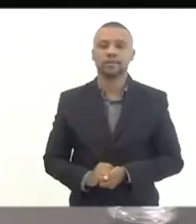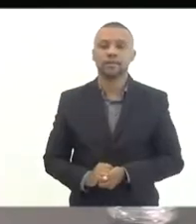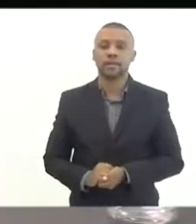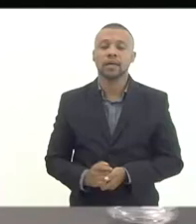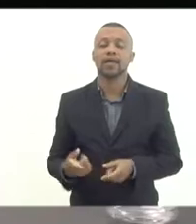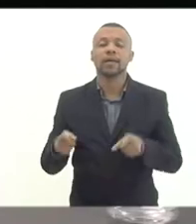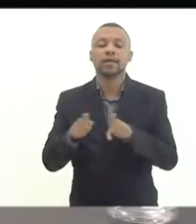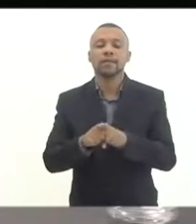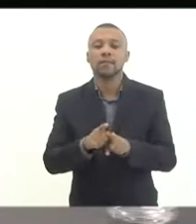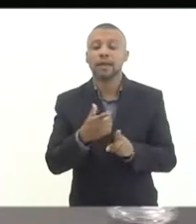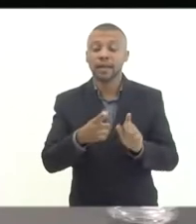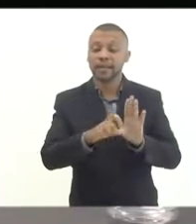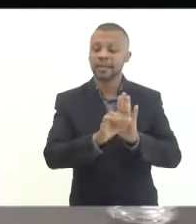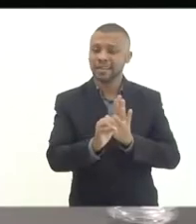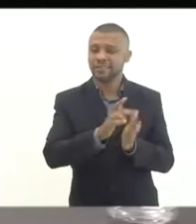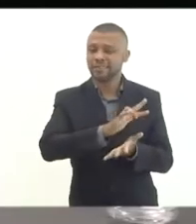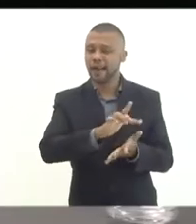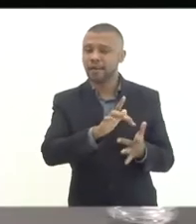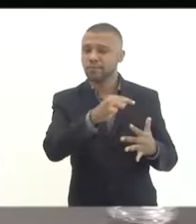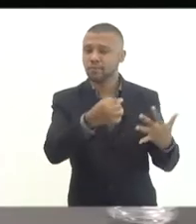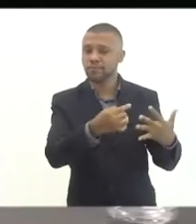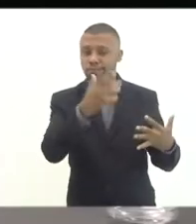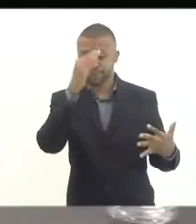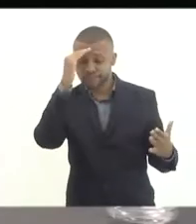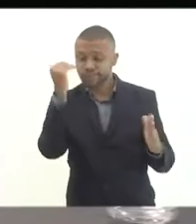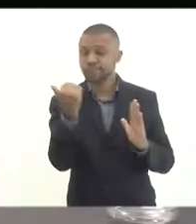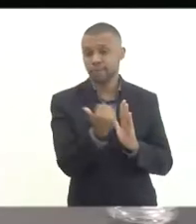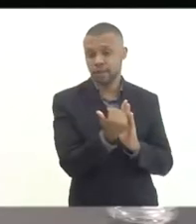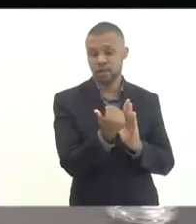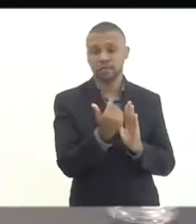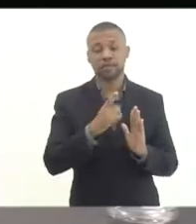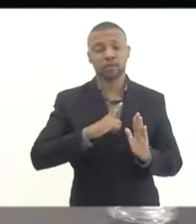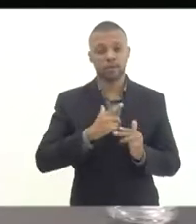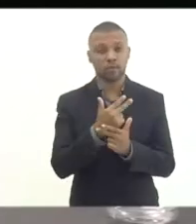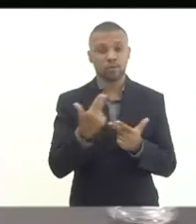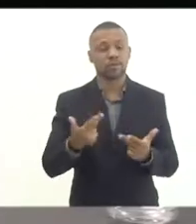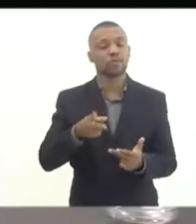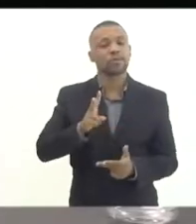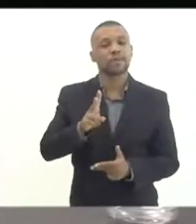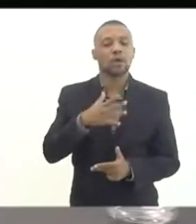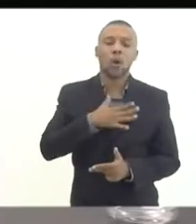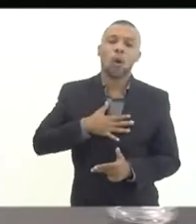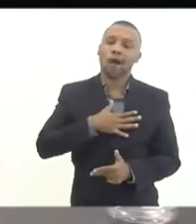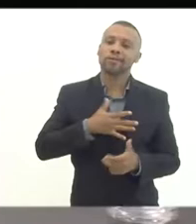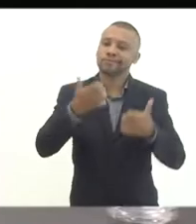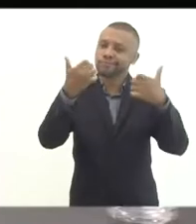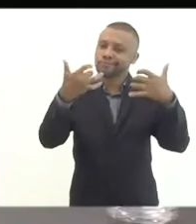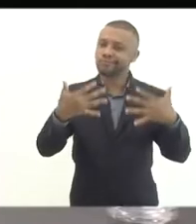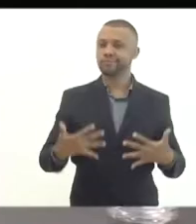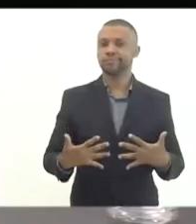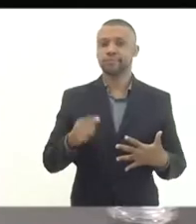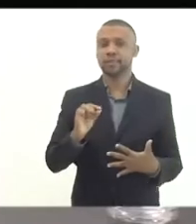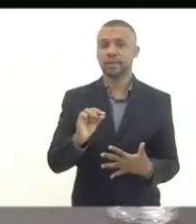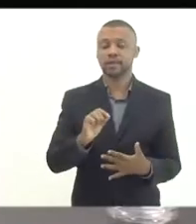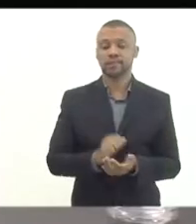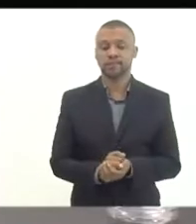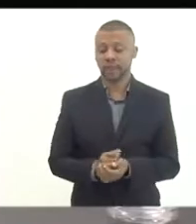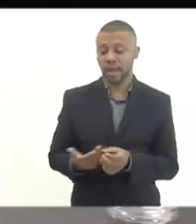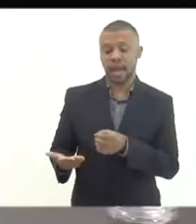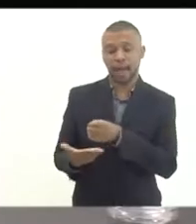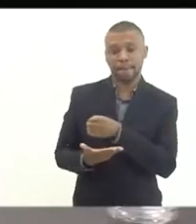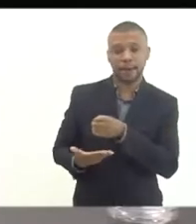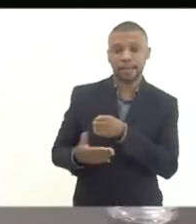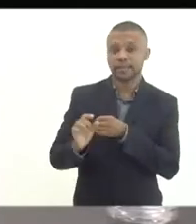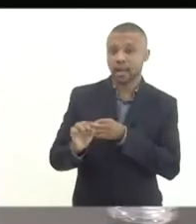as demais legislações certo tem algo que eu gosto sempre destacar que a premissa é